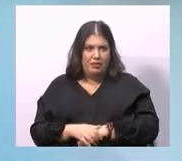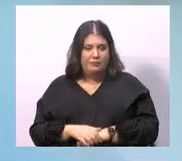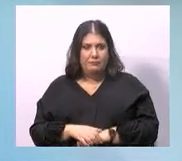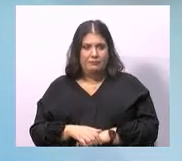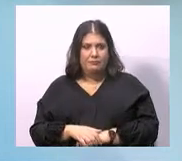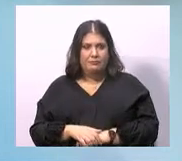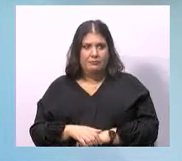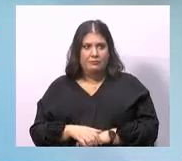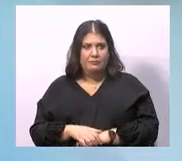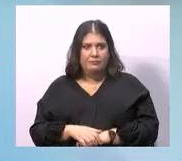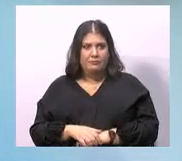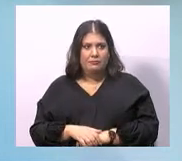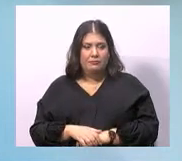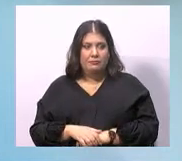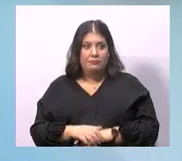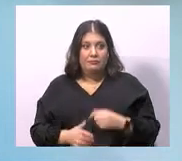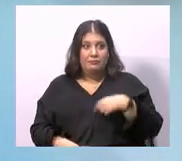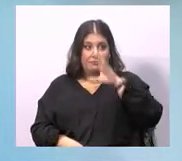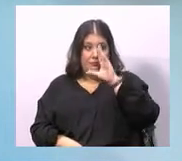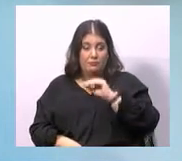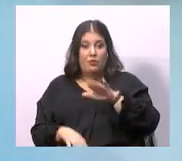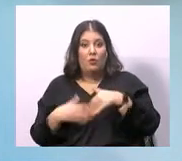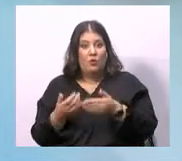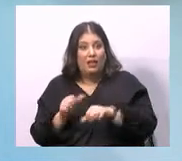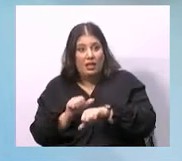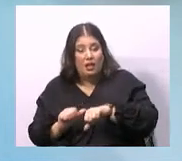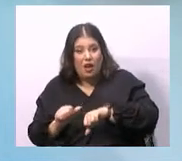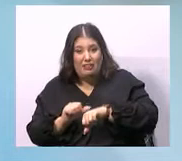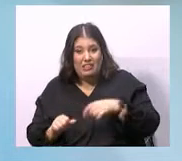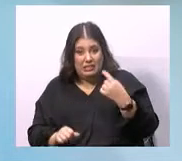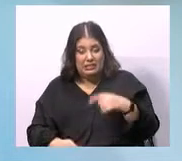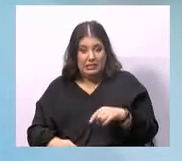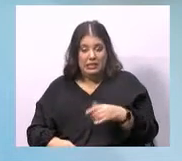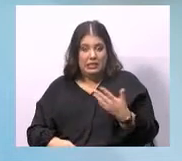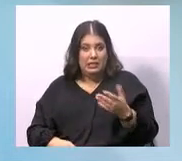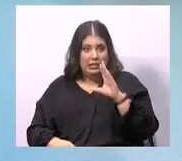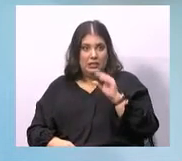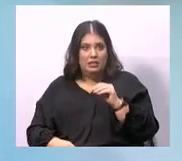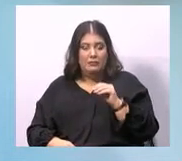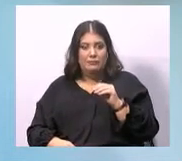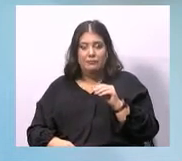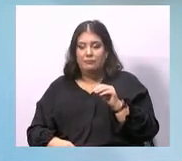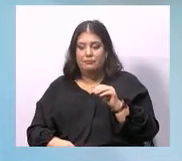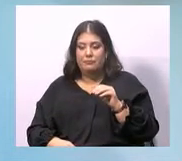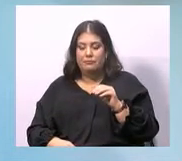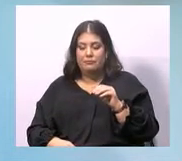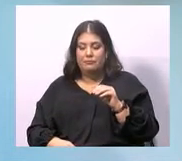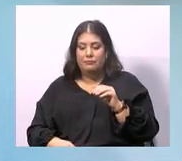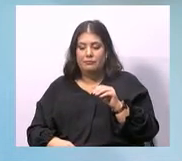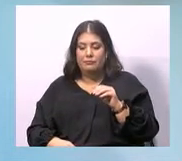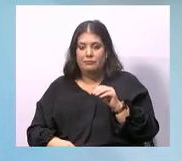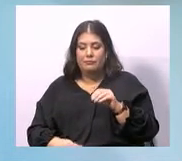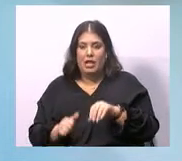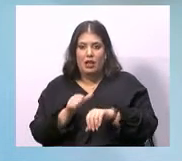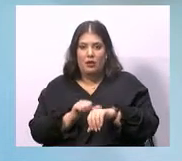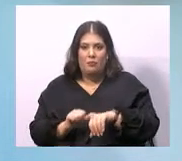ferida. Eu não sei que tipo de ferida é que a Dona Rosa tinha. Não sei que tipo de... Era uma